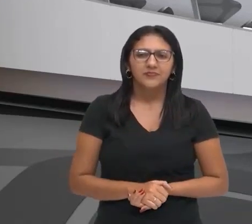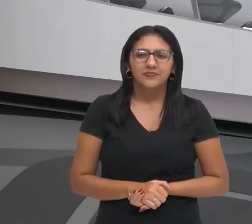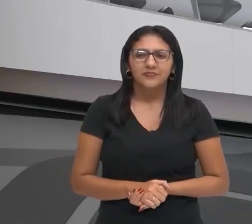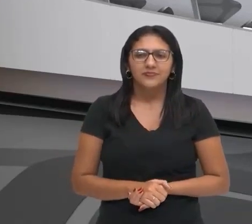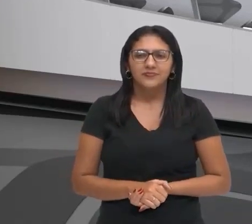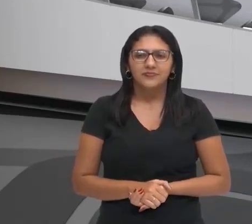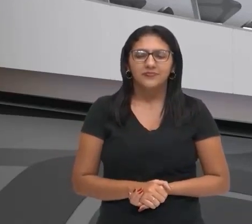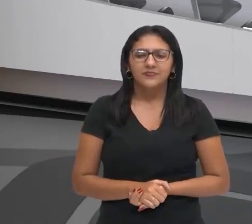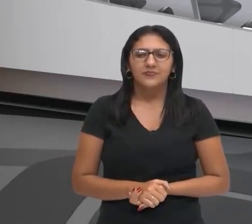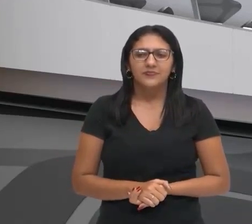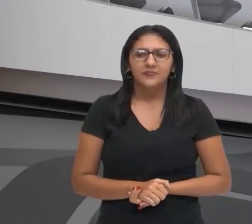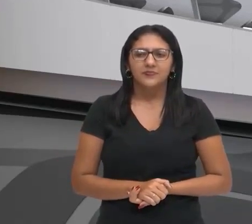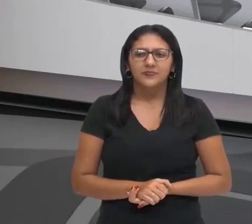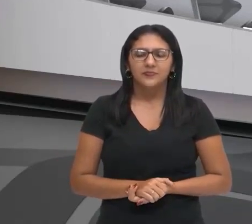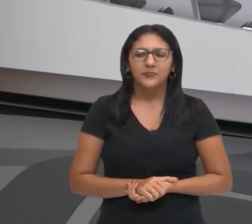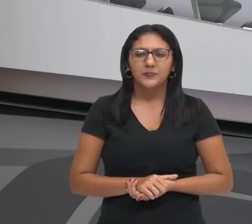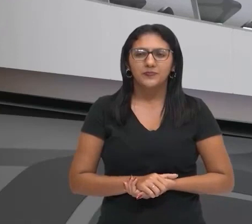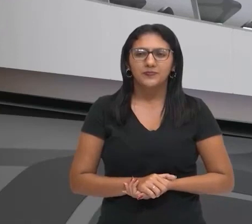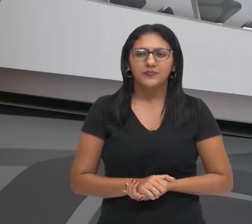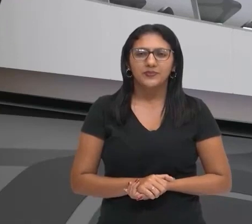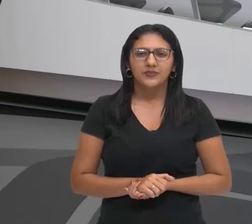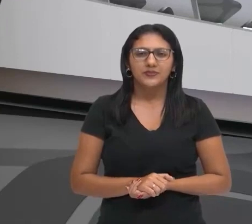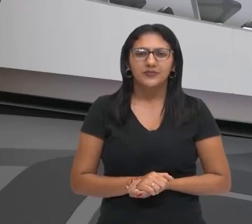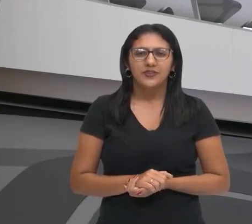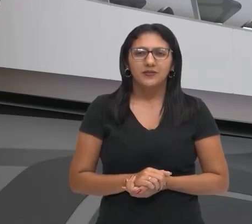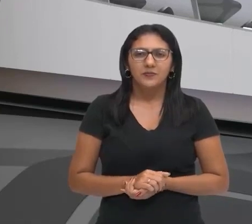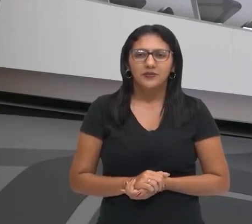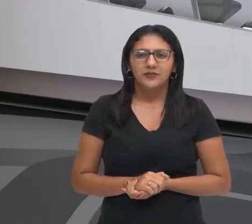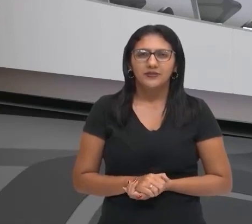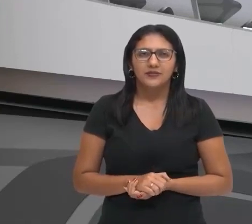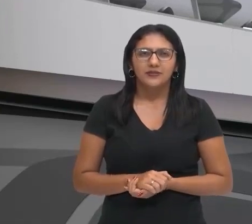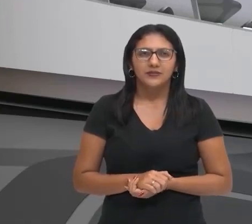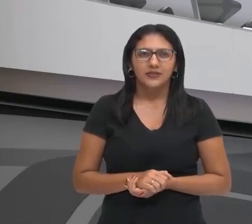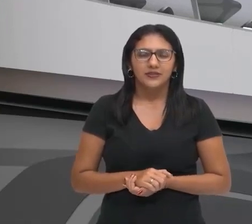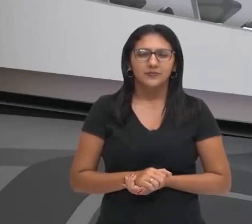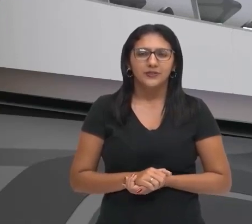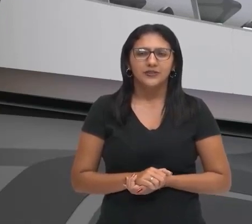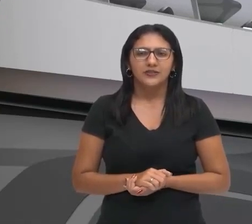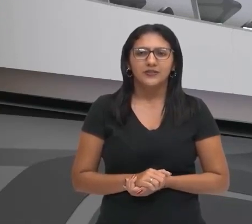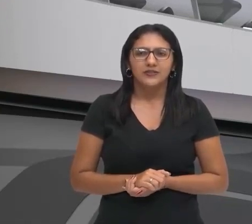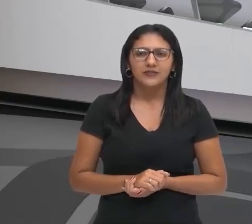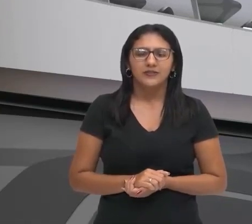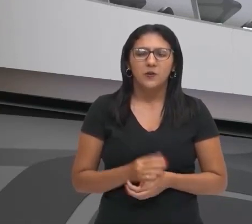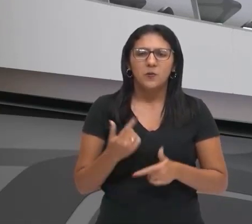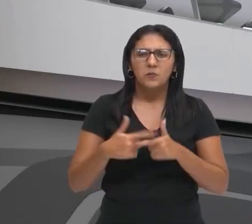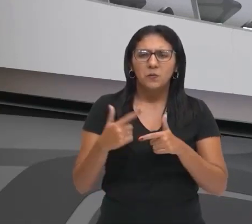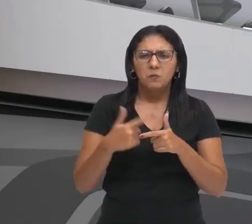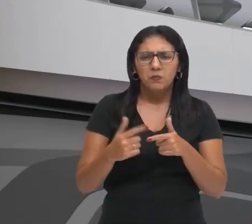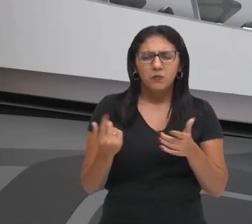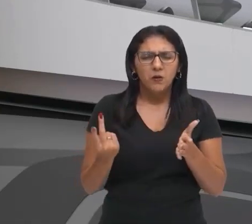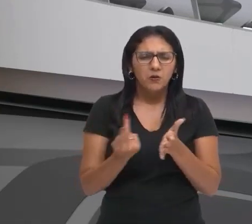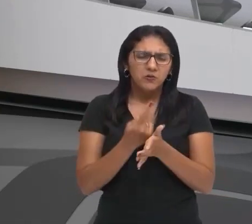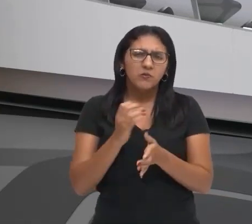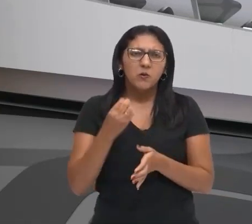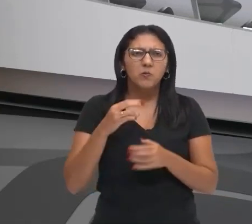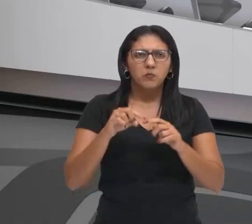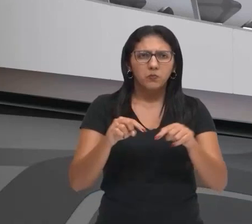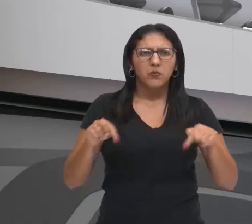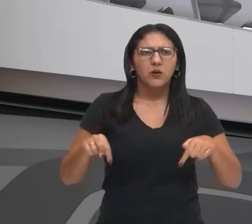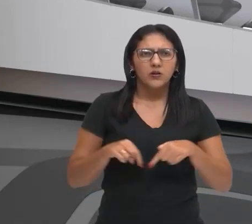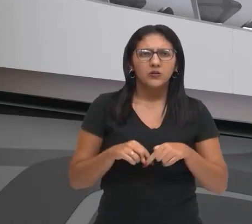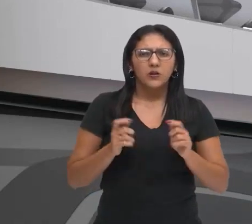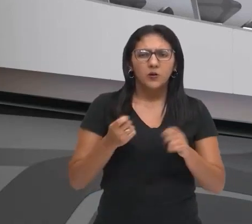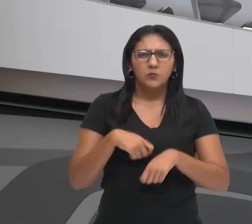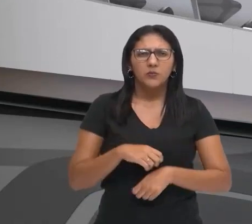chamamos a sala, os alunos estão lá, às vezes o professor tem um problema para resolver, não pôde estar na sala de aula, mas nós temos